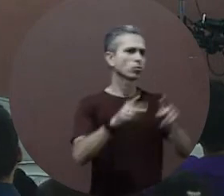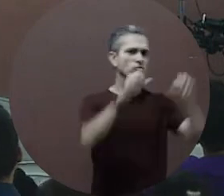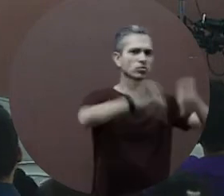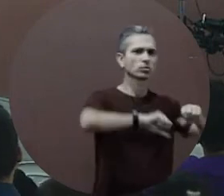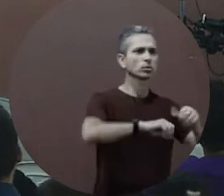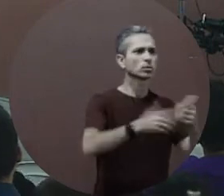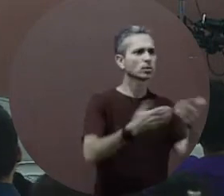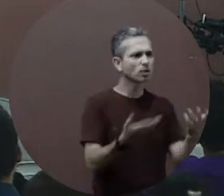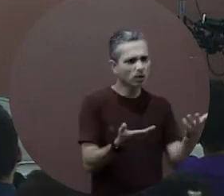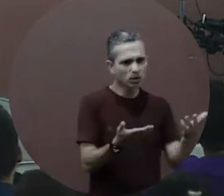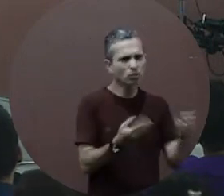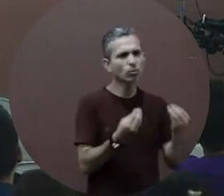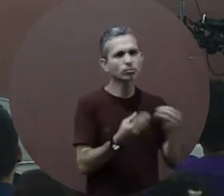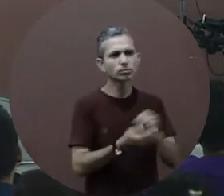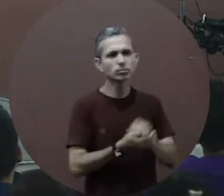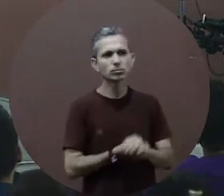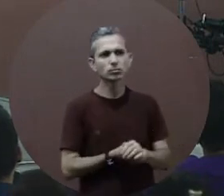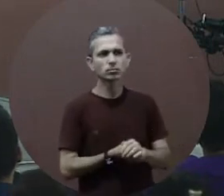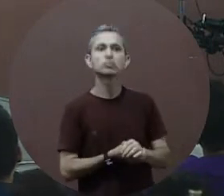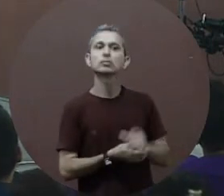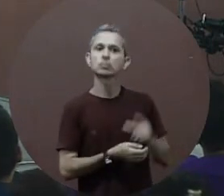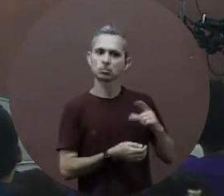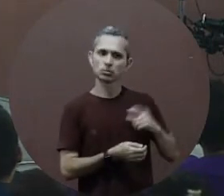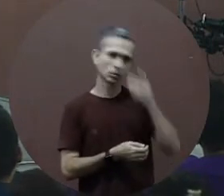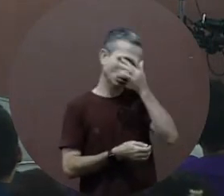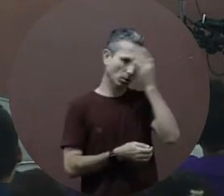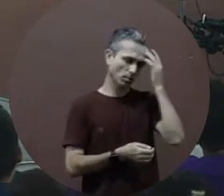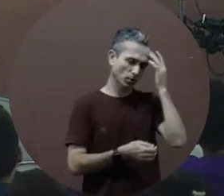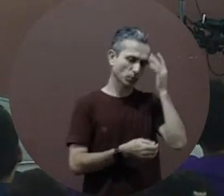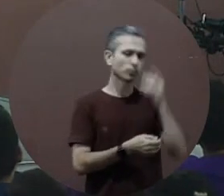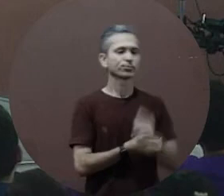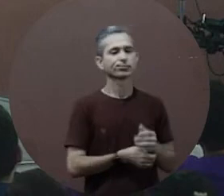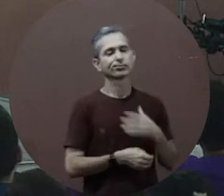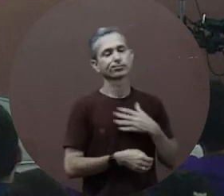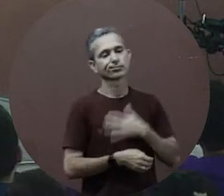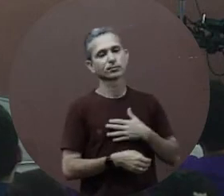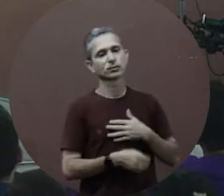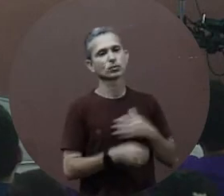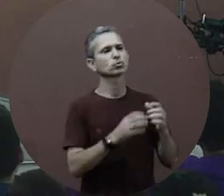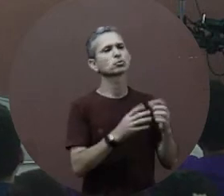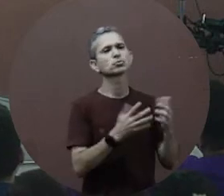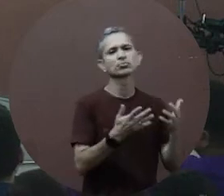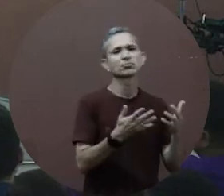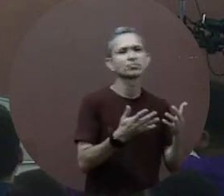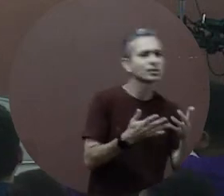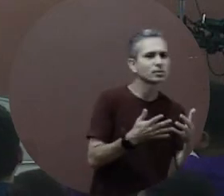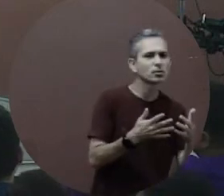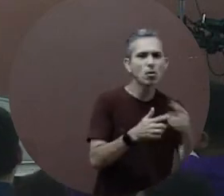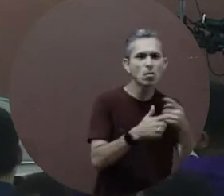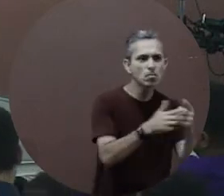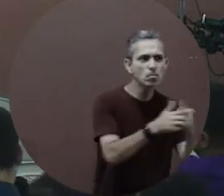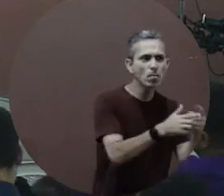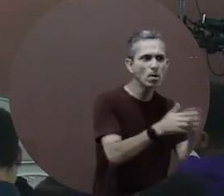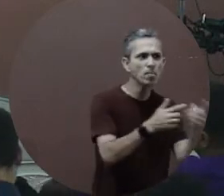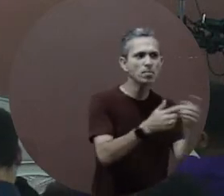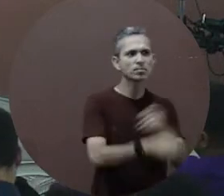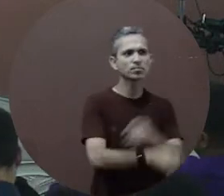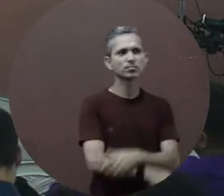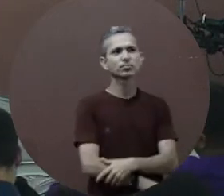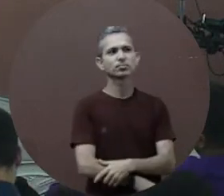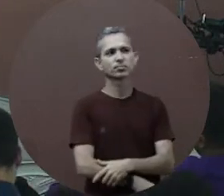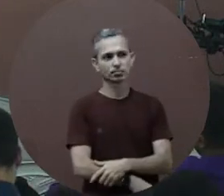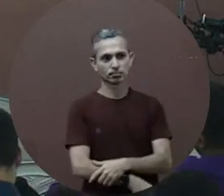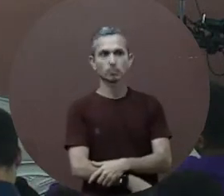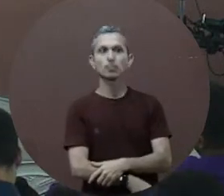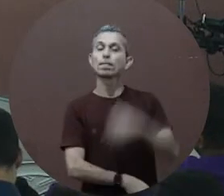construtiva, não é isso. Mas é gente que gosta de confusão. E aí o que é que os líderes eles também trabalham? Para